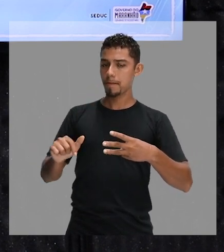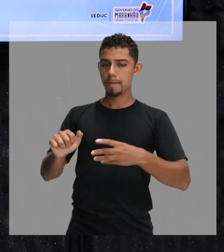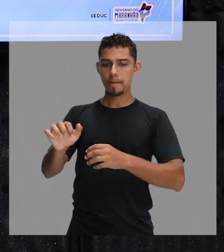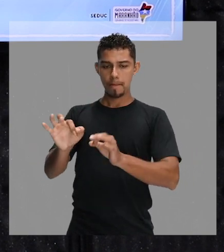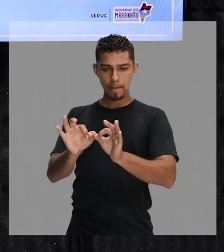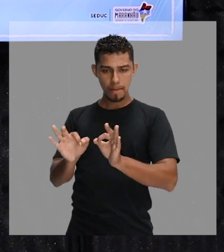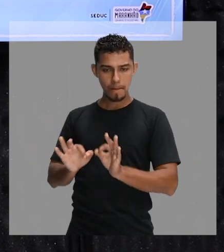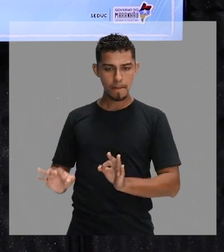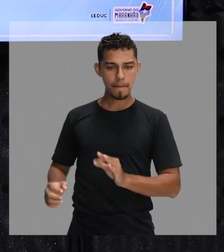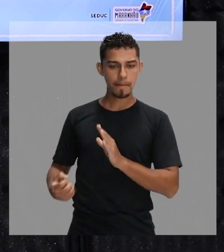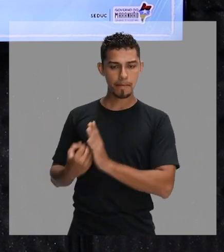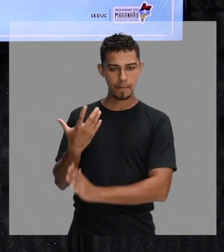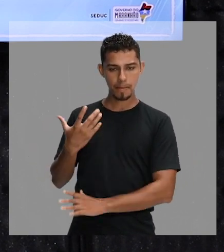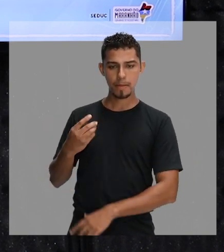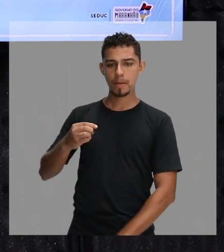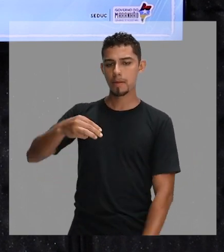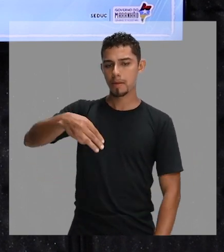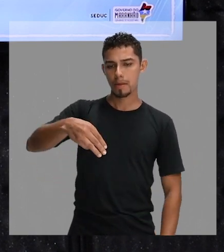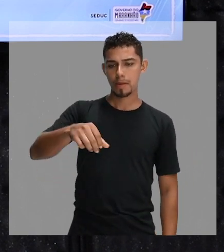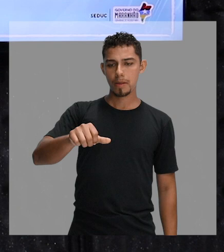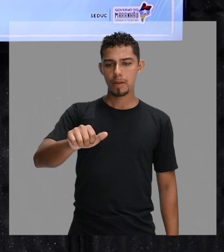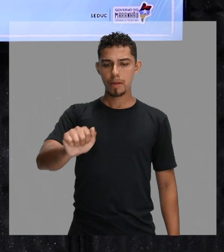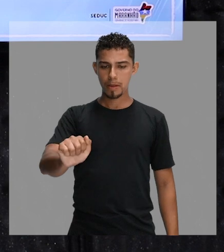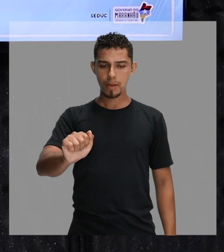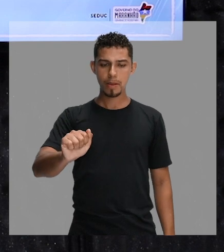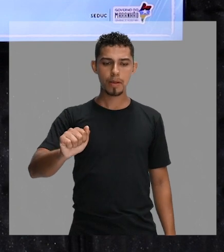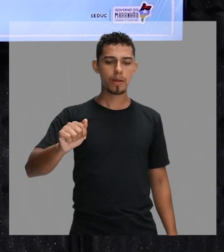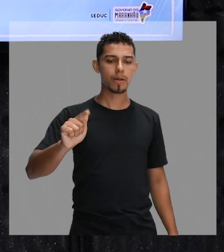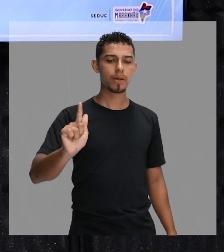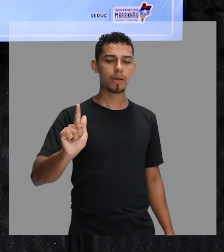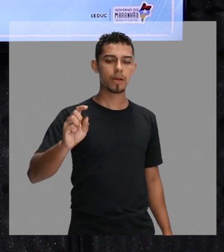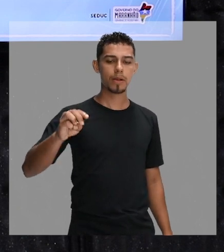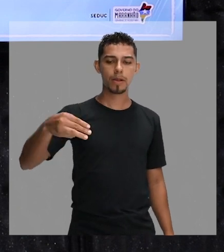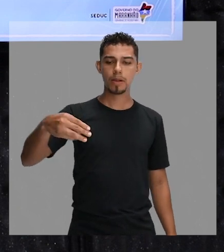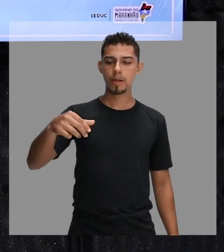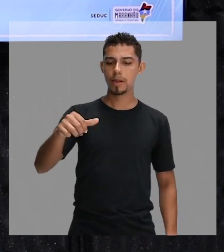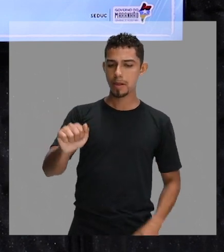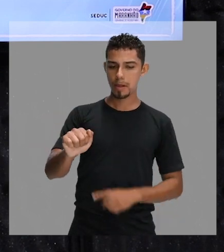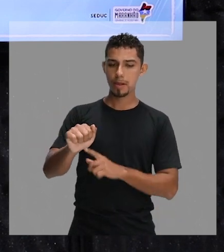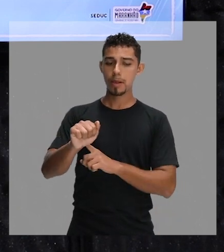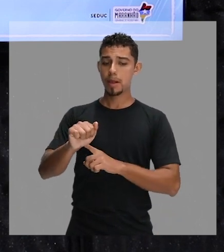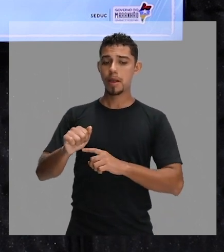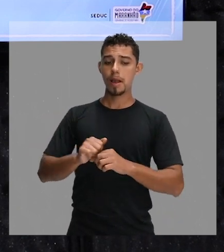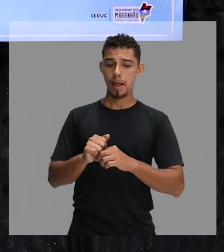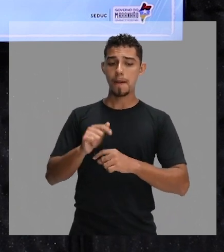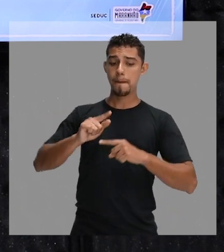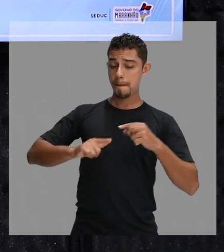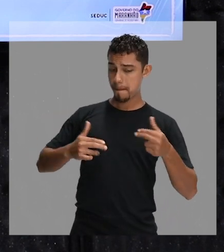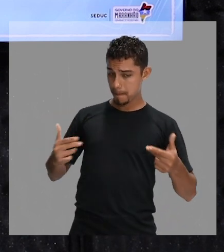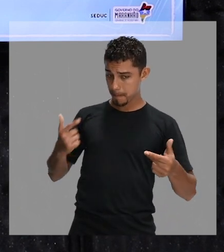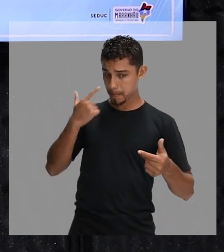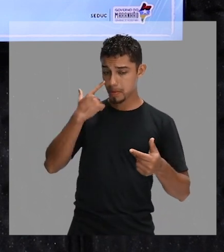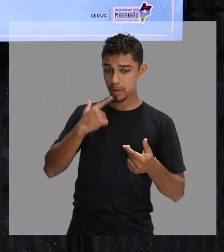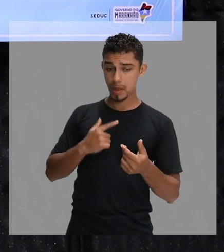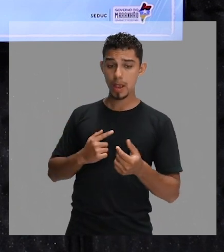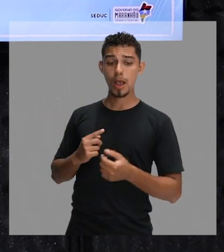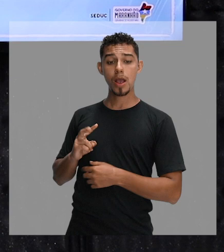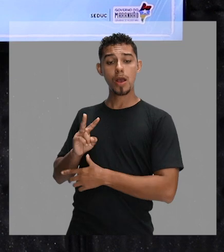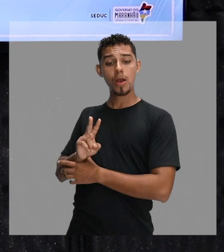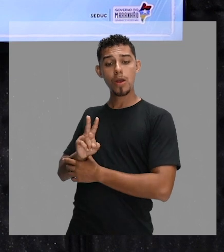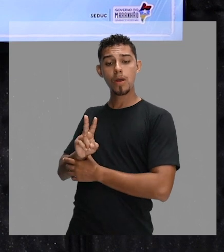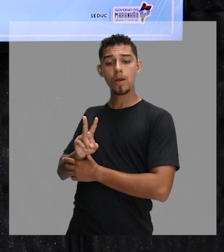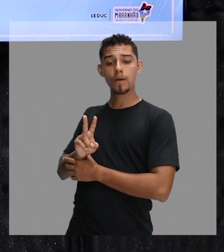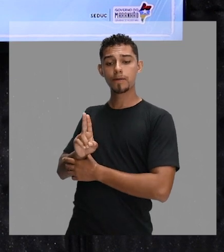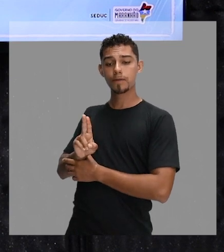por magma. Esse magma, que é aquele material que sai de um vulcão quando ele entra em